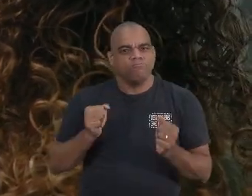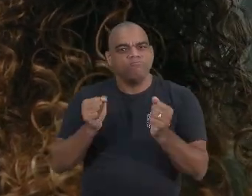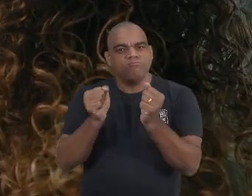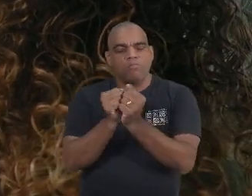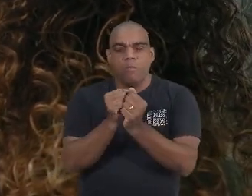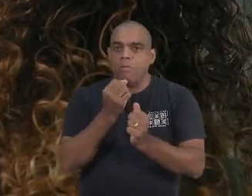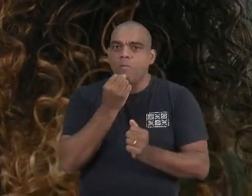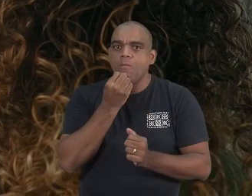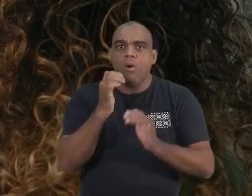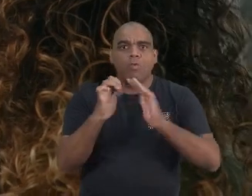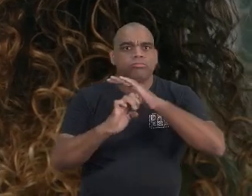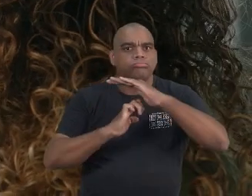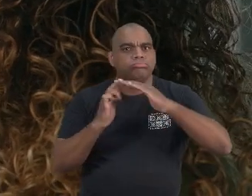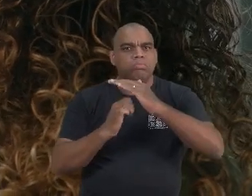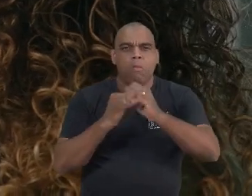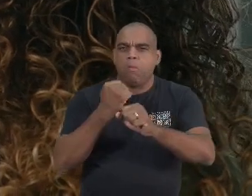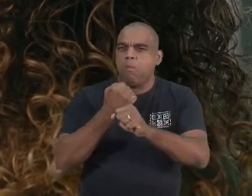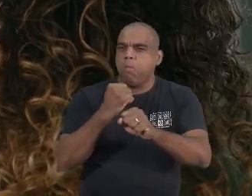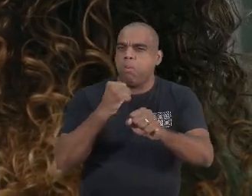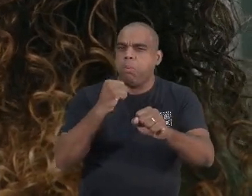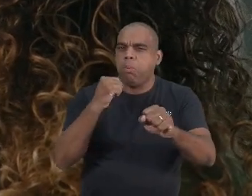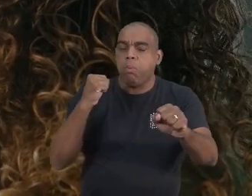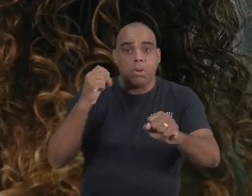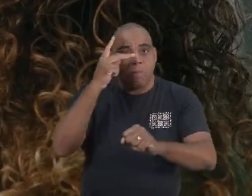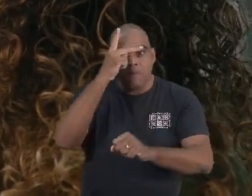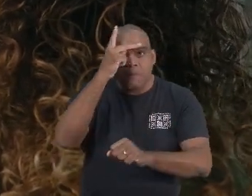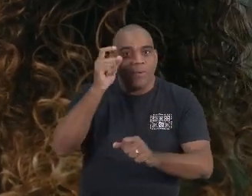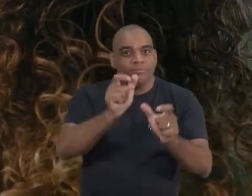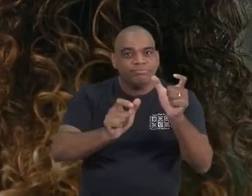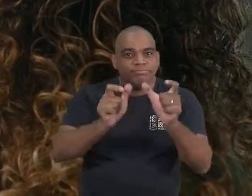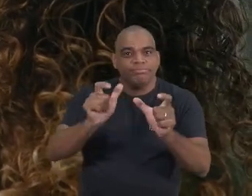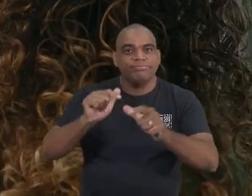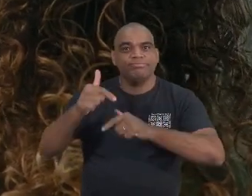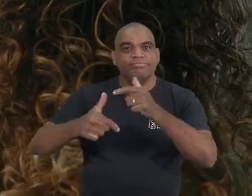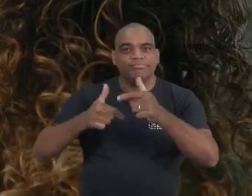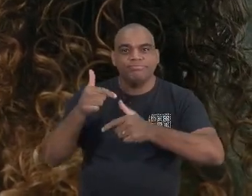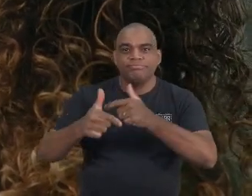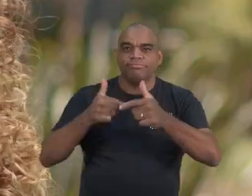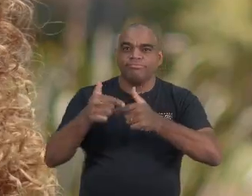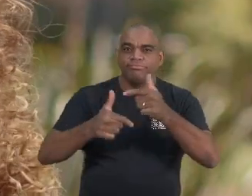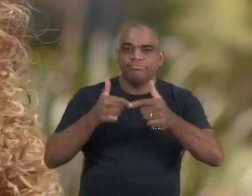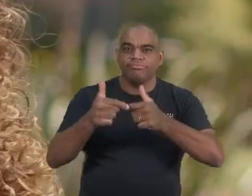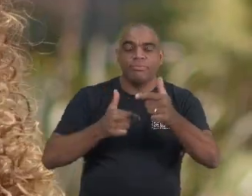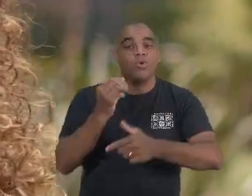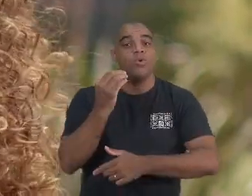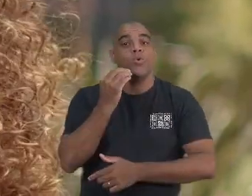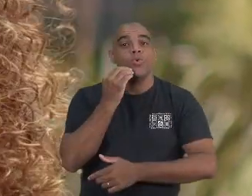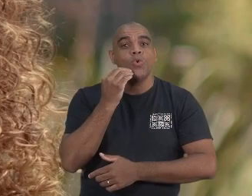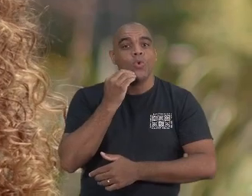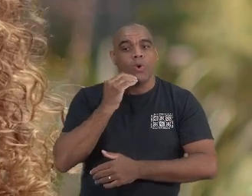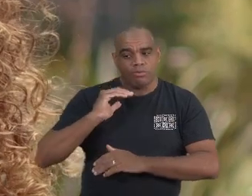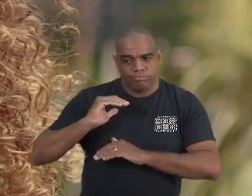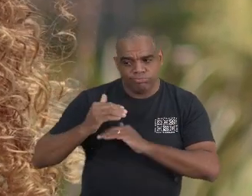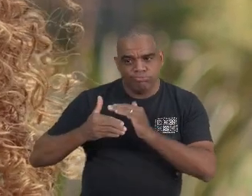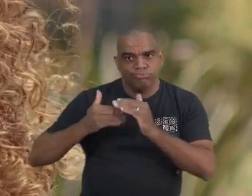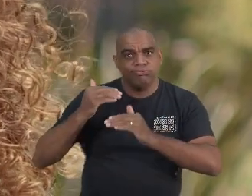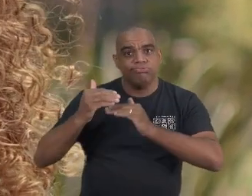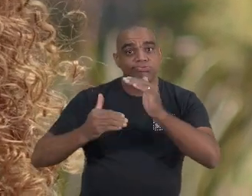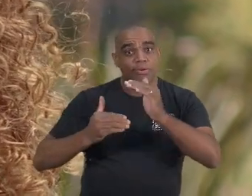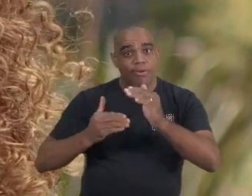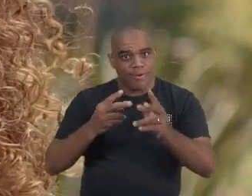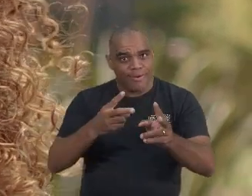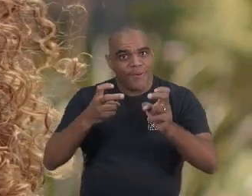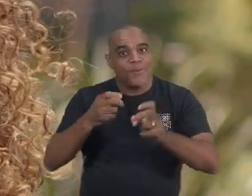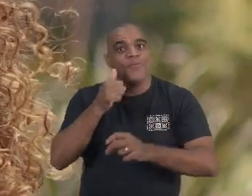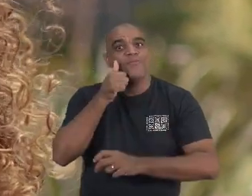eu faço parte de uma coisa tão grande e que tem tantas pessoas trabalhando para isso também. Eu vejo mais oportunidade de crescimento e vejo mais